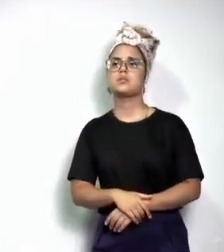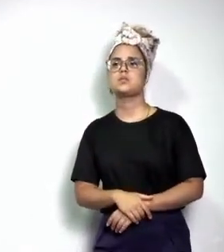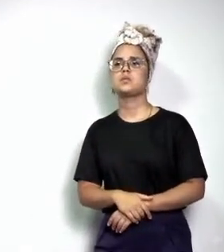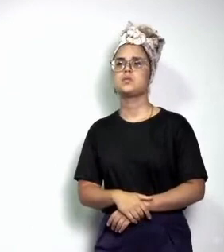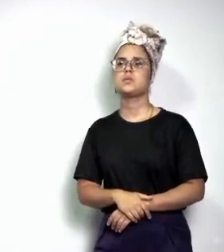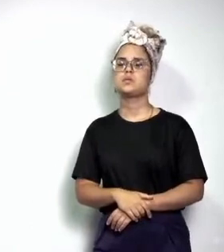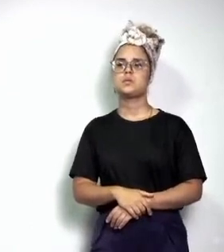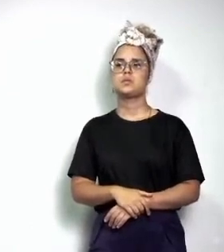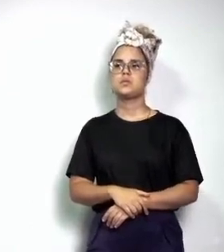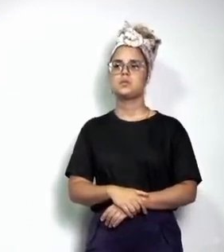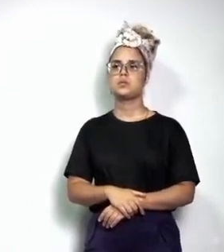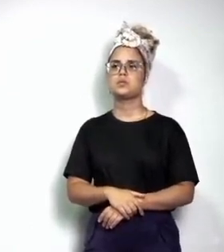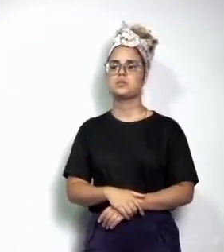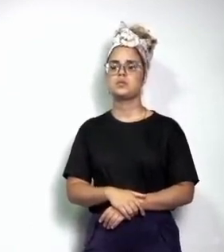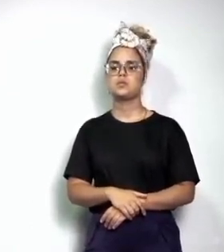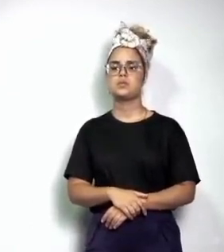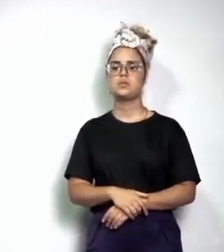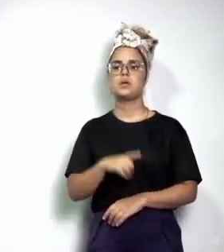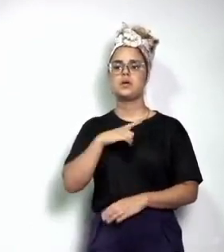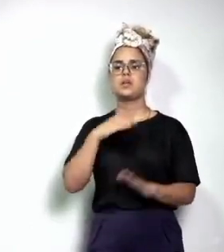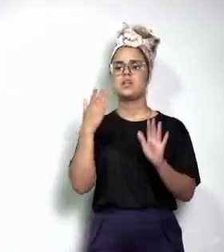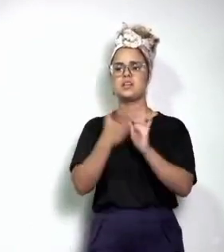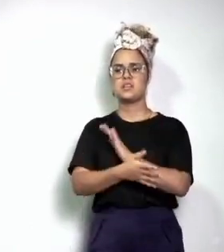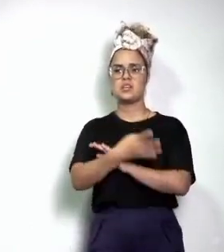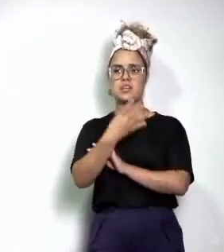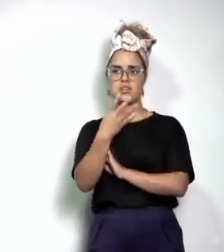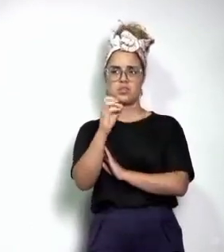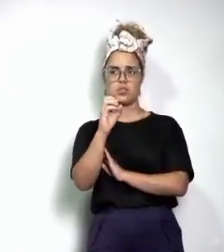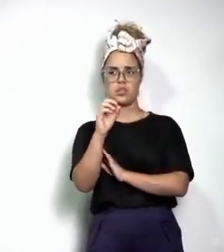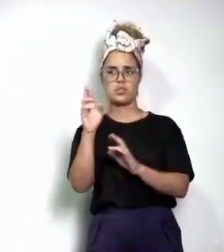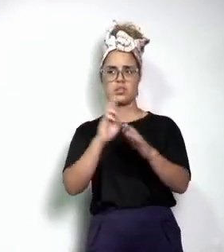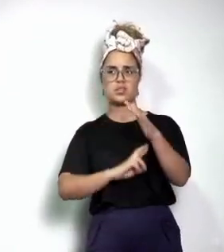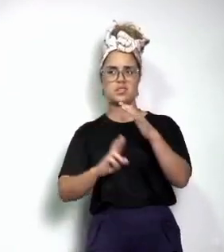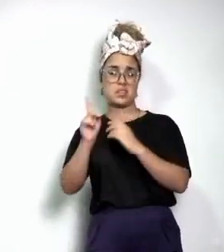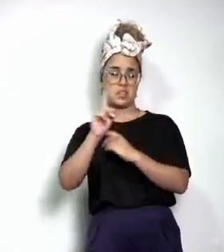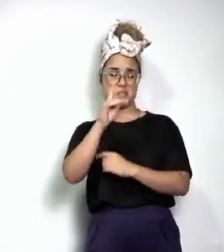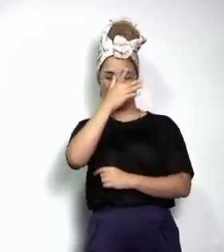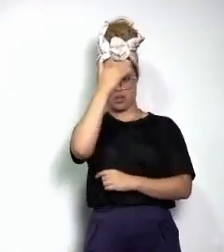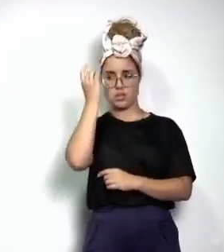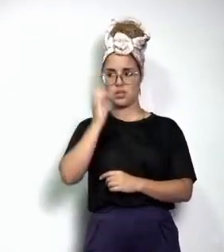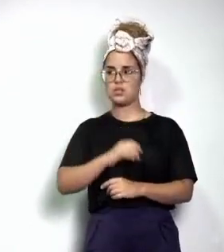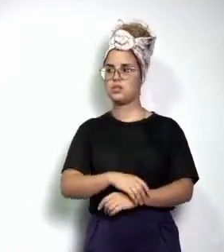Provavelmente, ela está saindo uns R$400, se não estiver enganada.